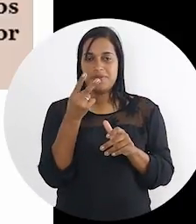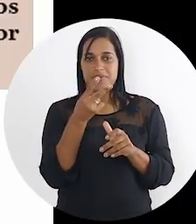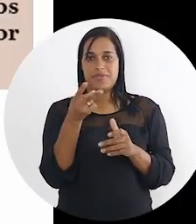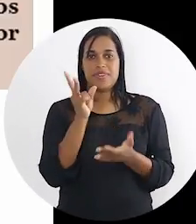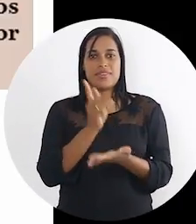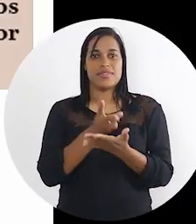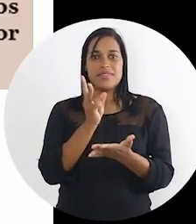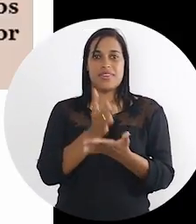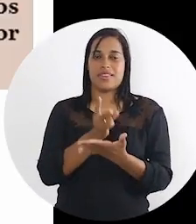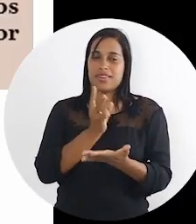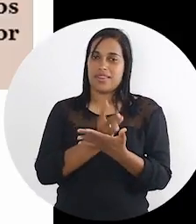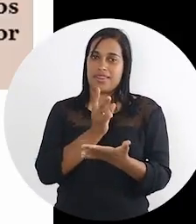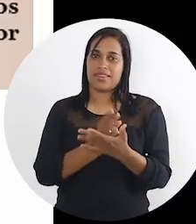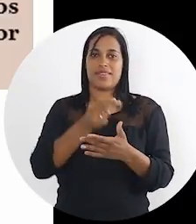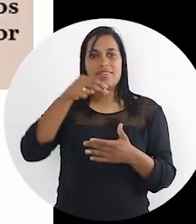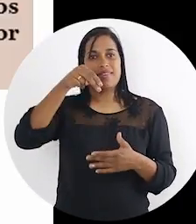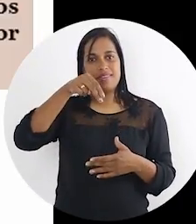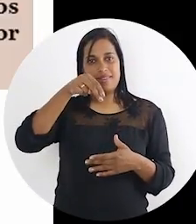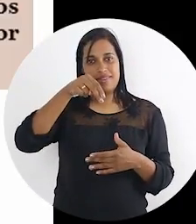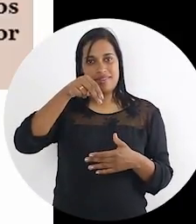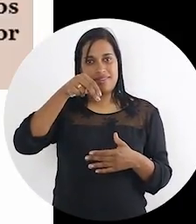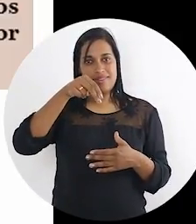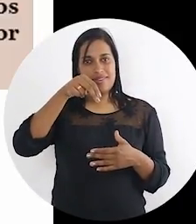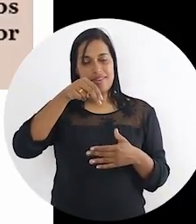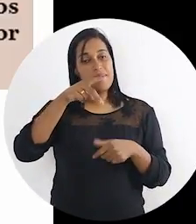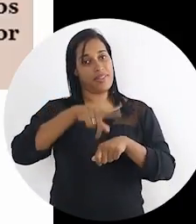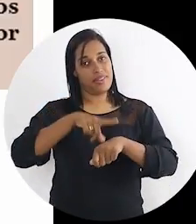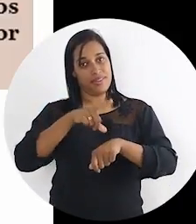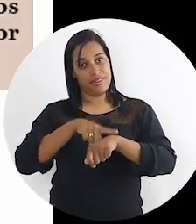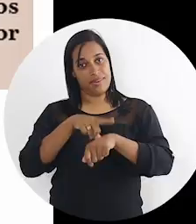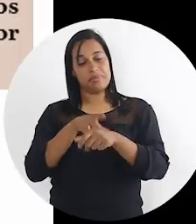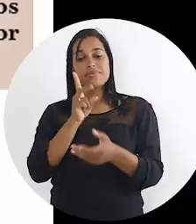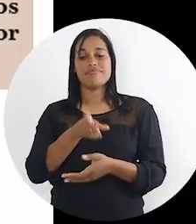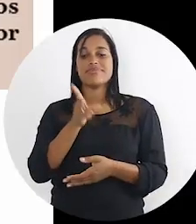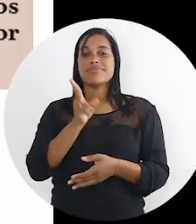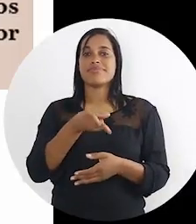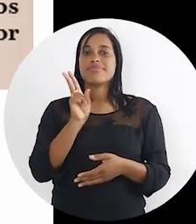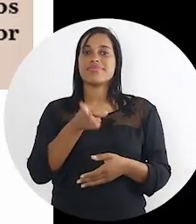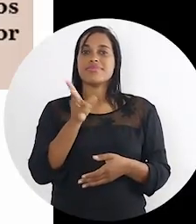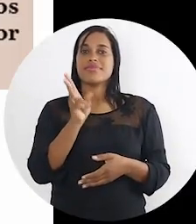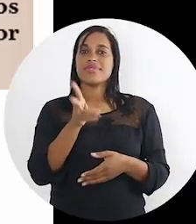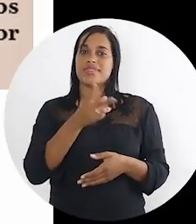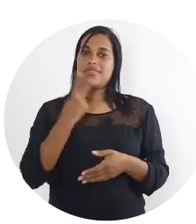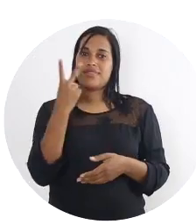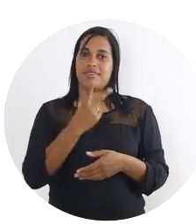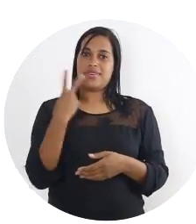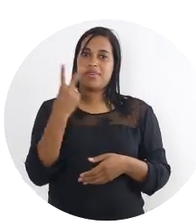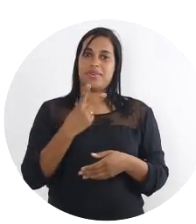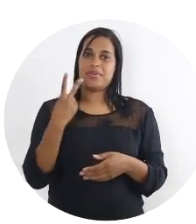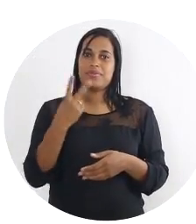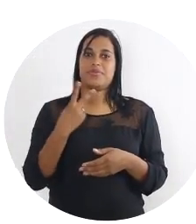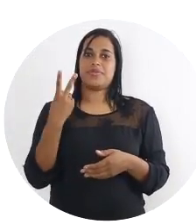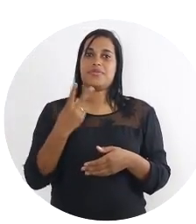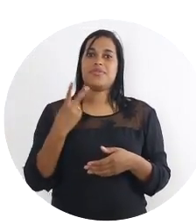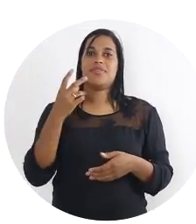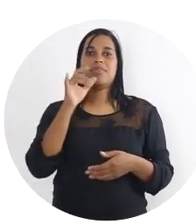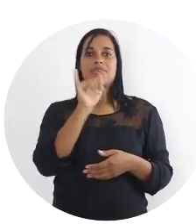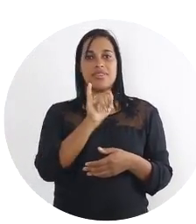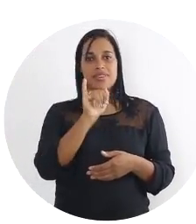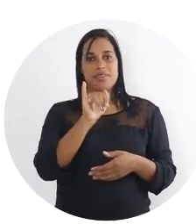seguido do botão N para indicar que é o prazo e na sequência digitamos o valor, pressionamos o valor